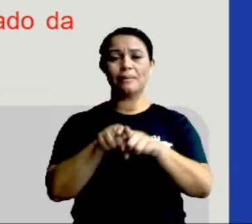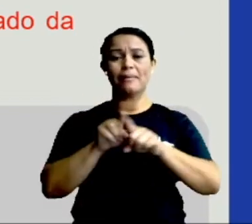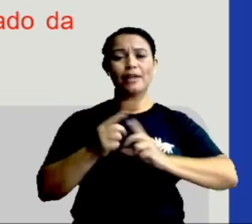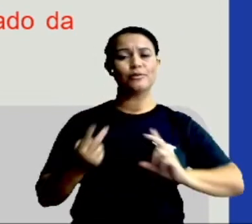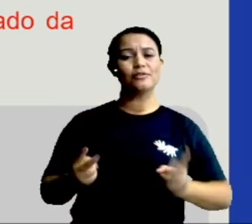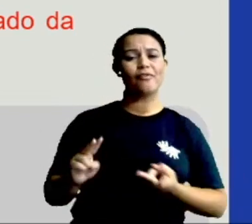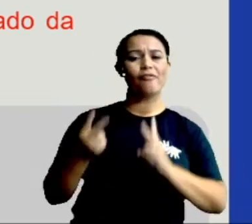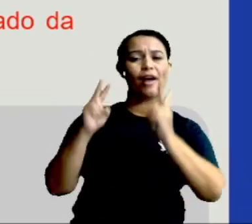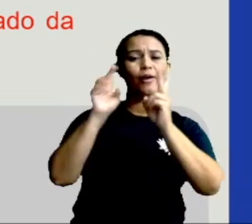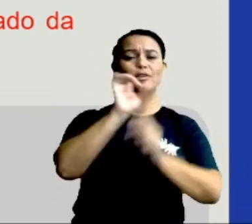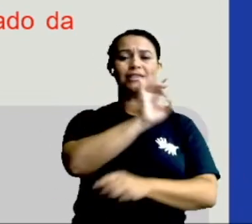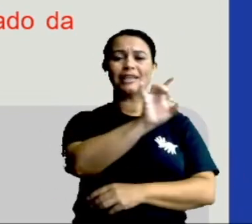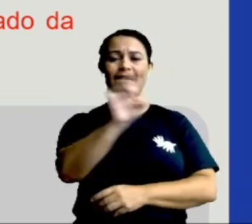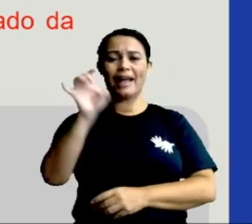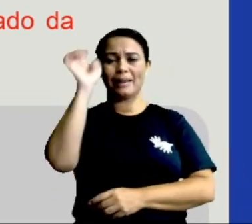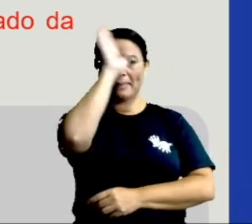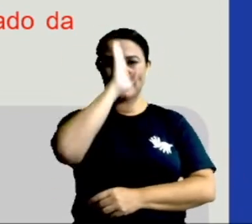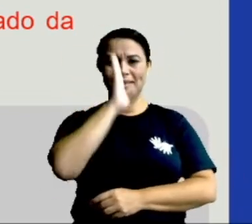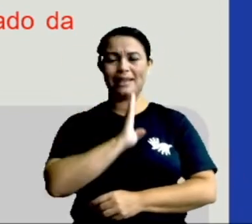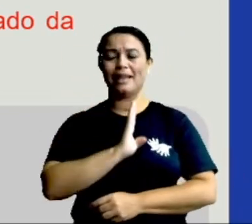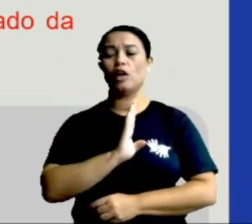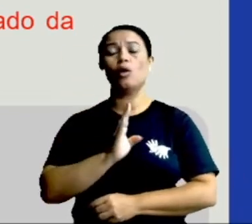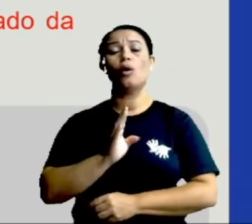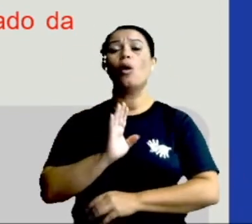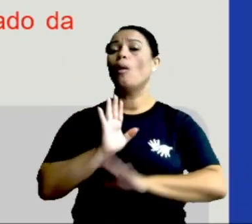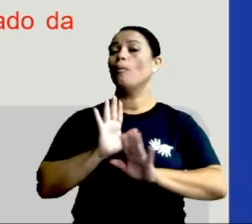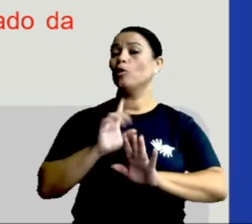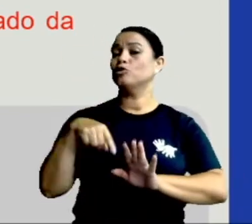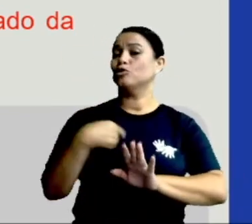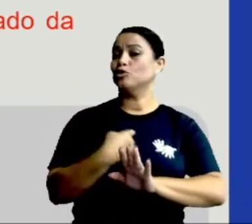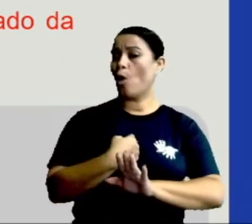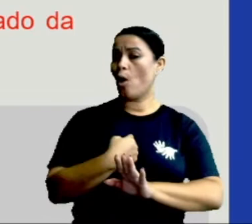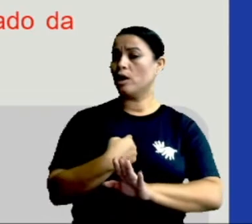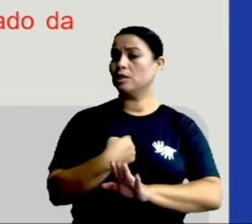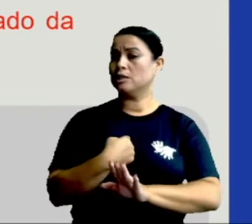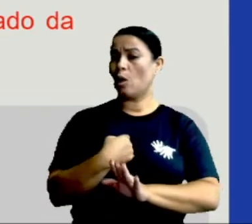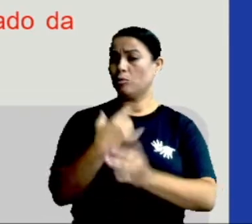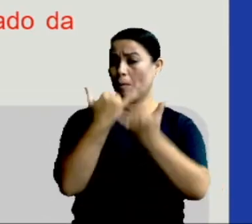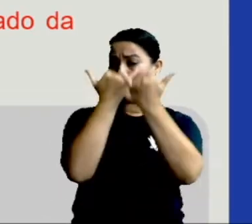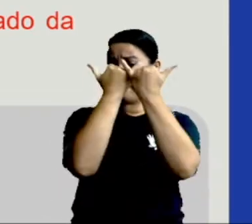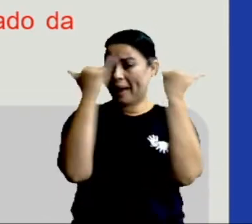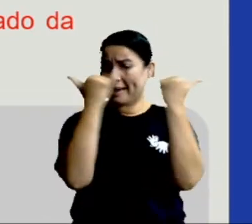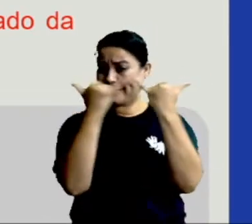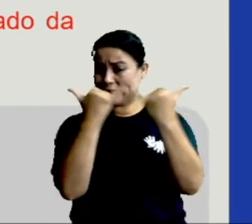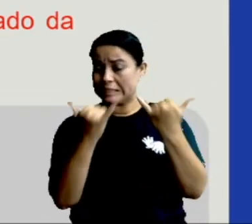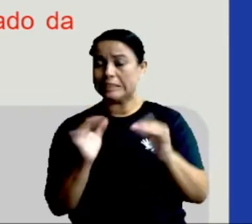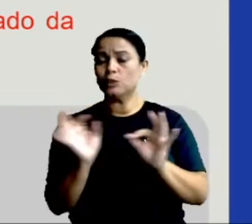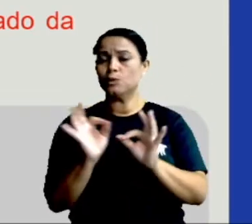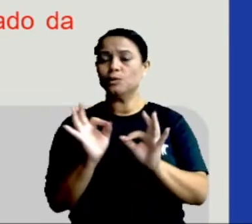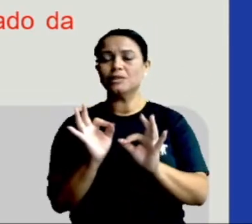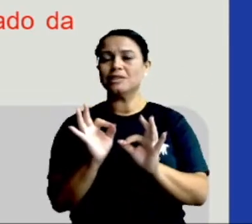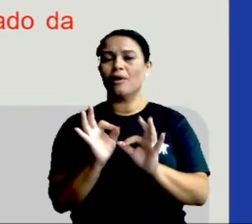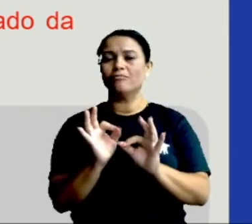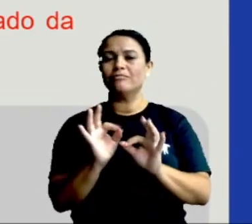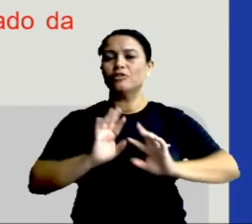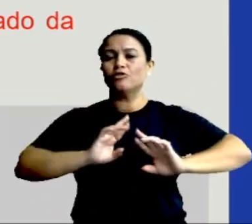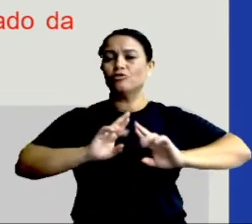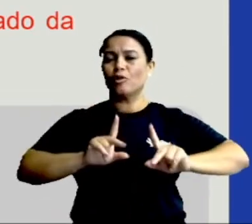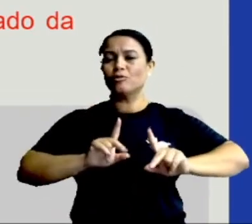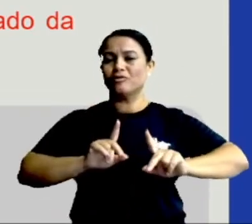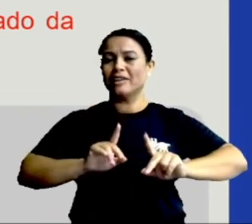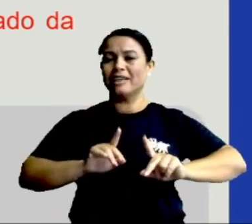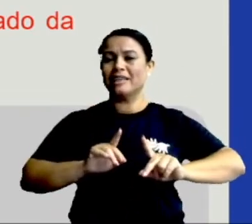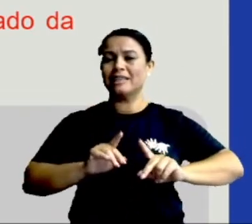valores de cada brasileiro, pois não somos um povo idêntico, características semelhantes. Nós